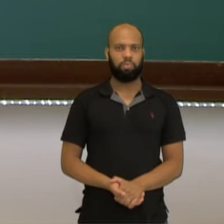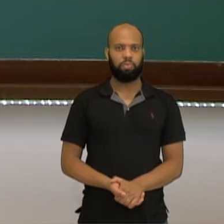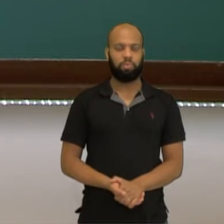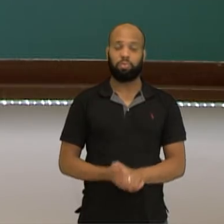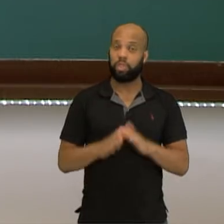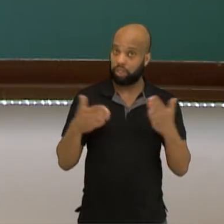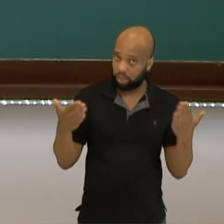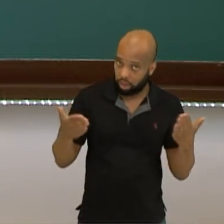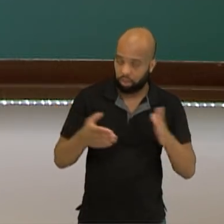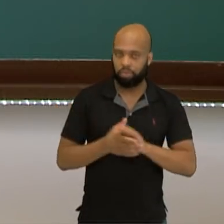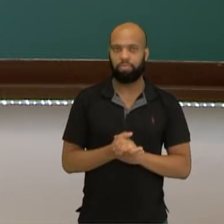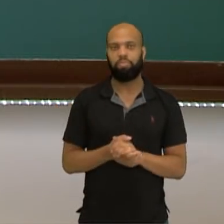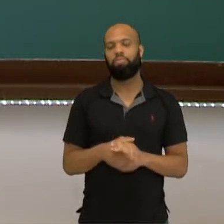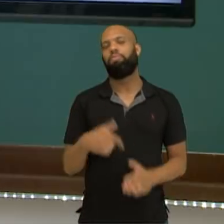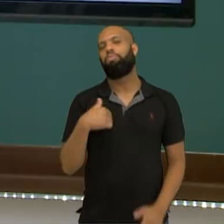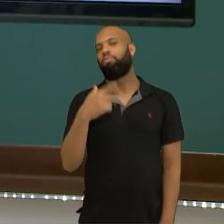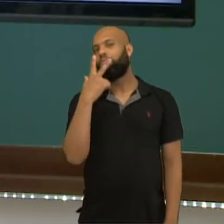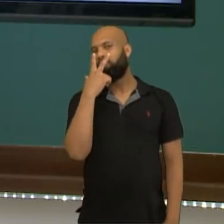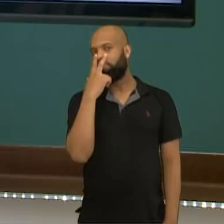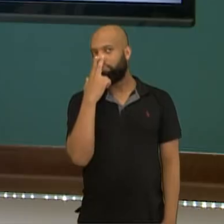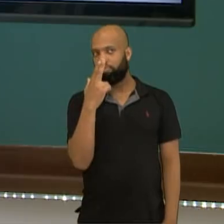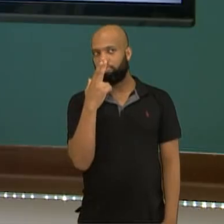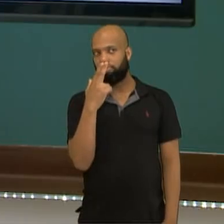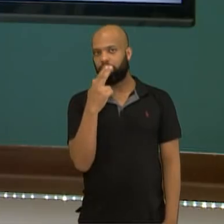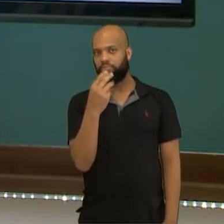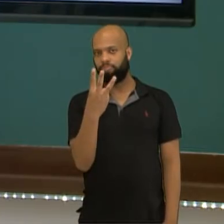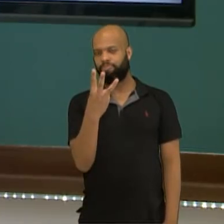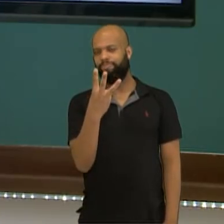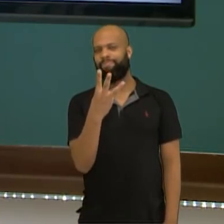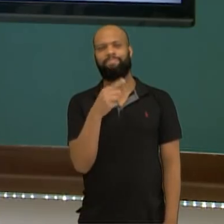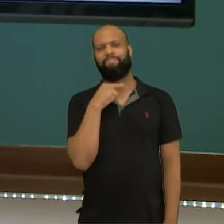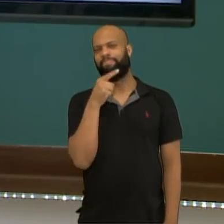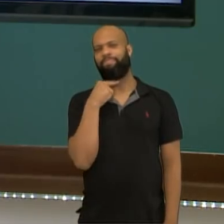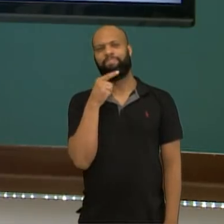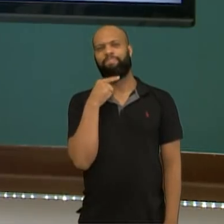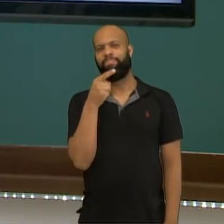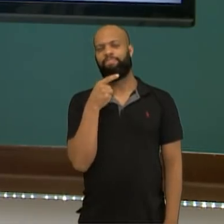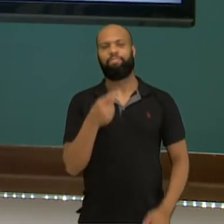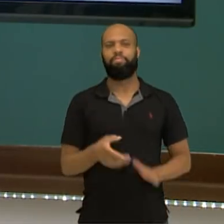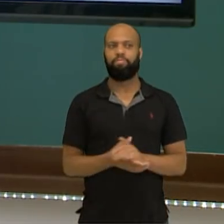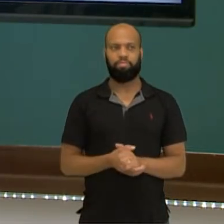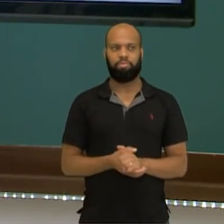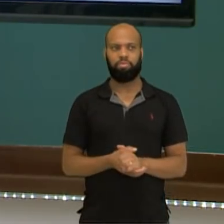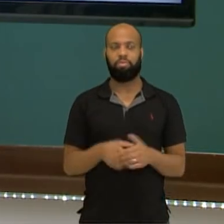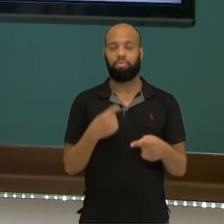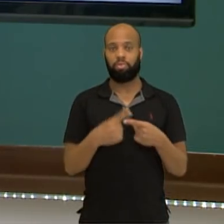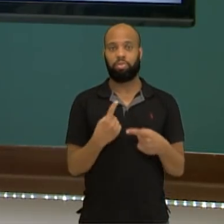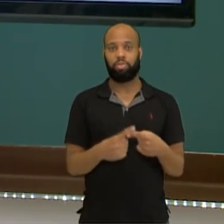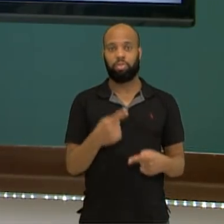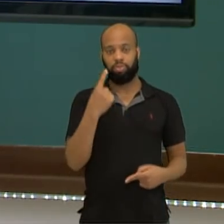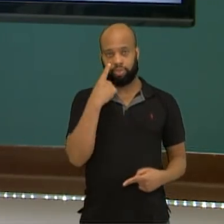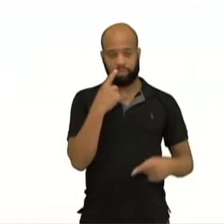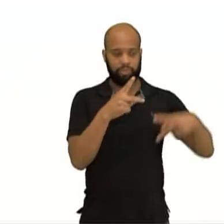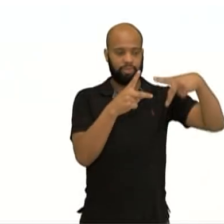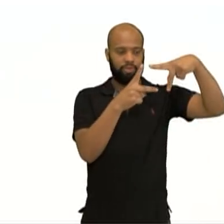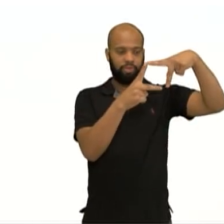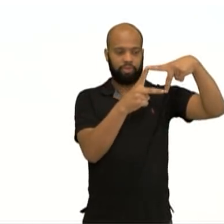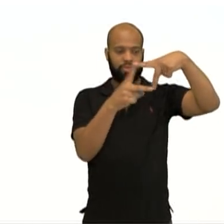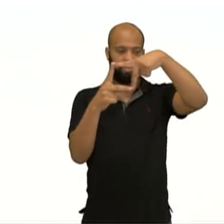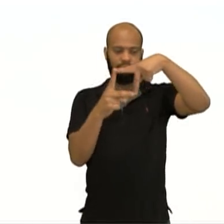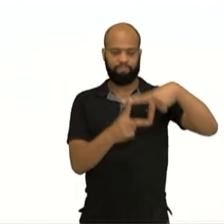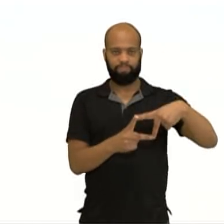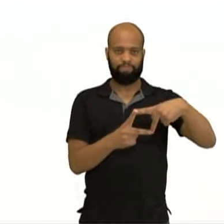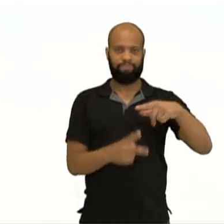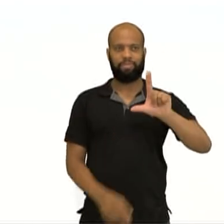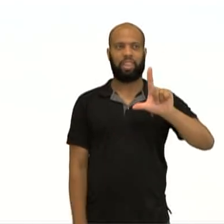E aí? Eu acho que com 3 também deu ruim, né, gente? Realmente, ó, com 3 quadradinhos, usando apenas